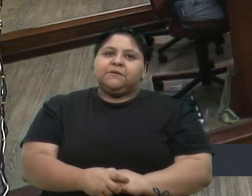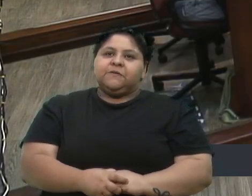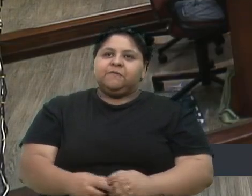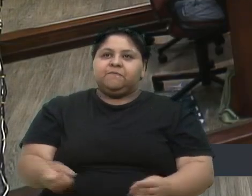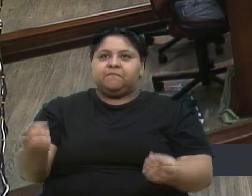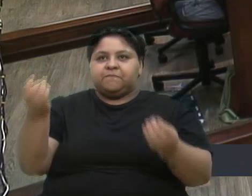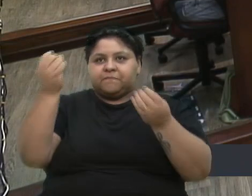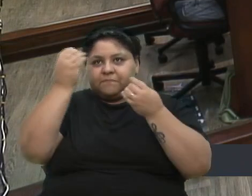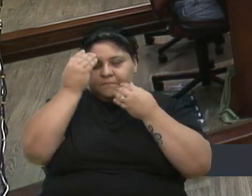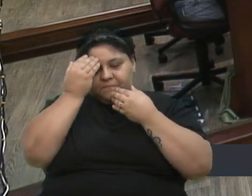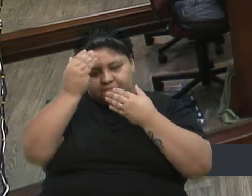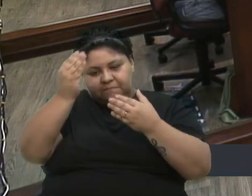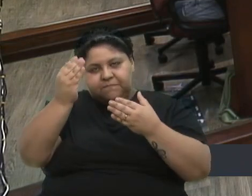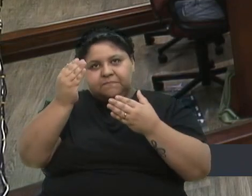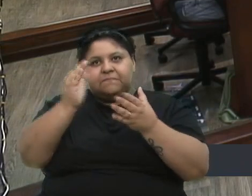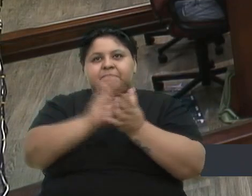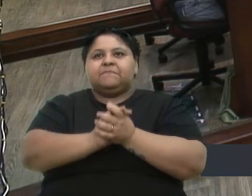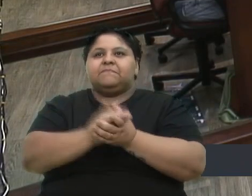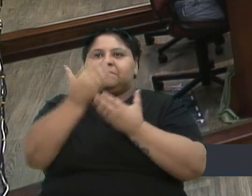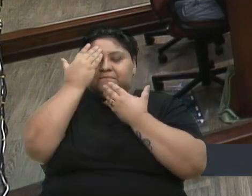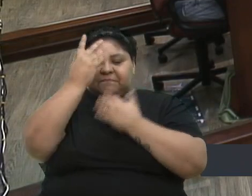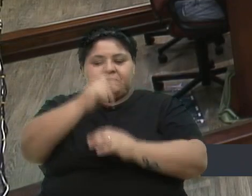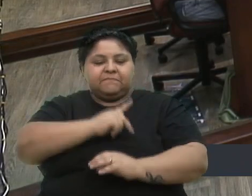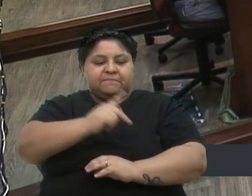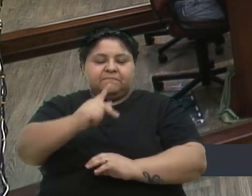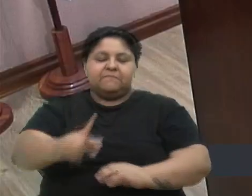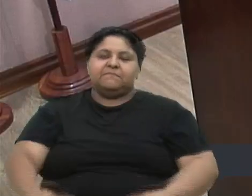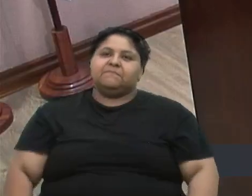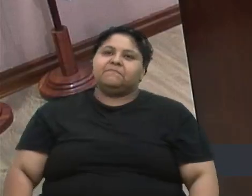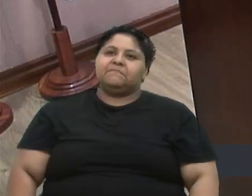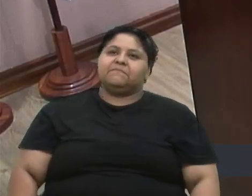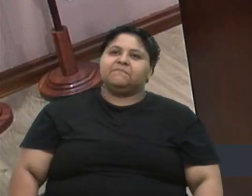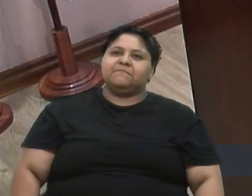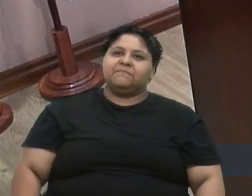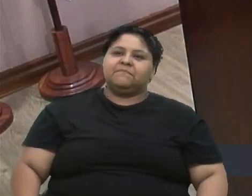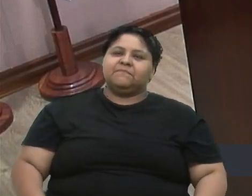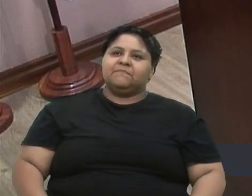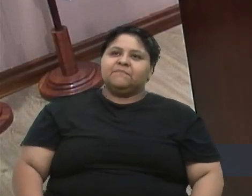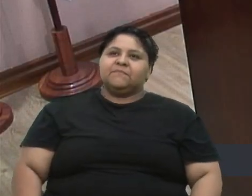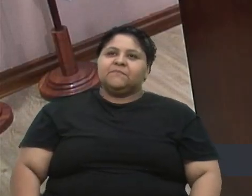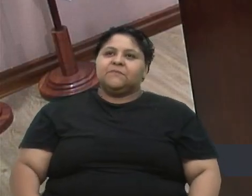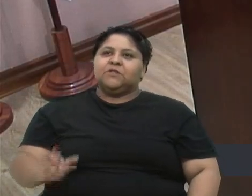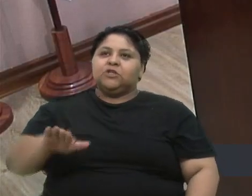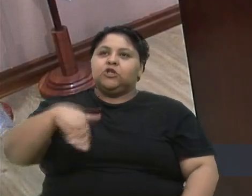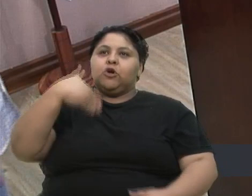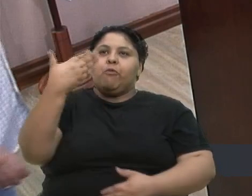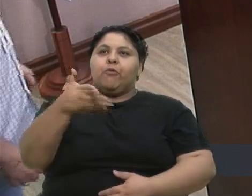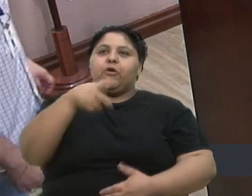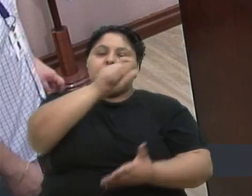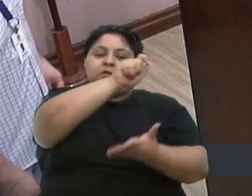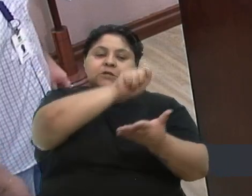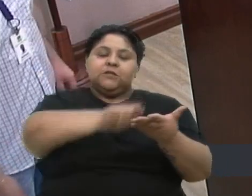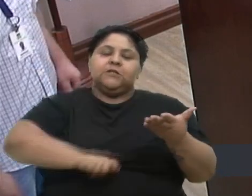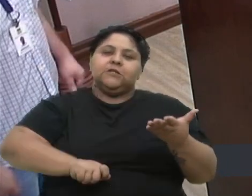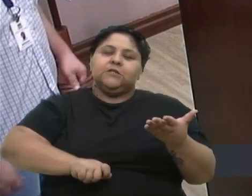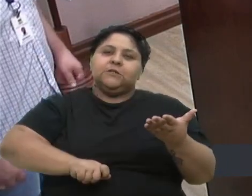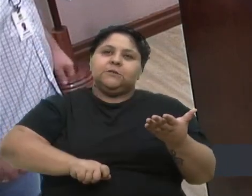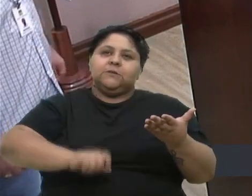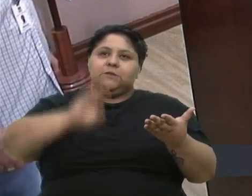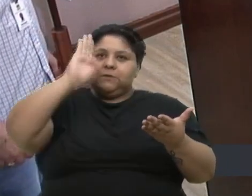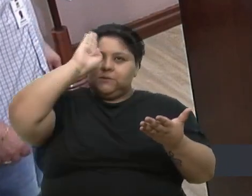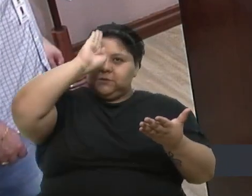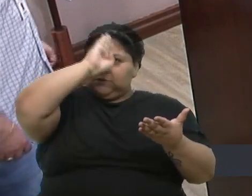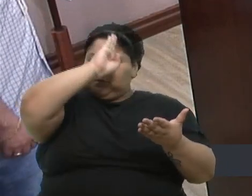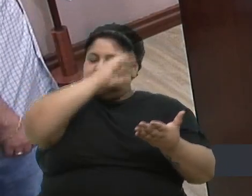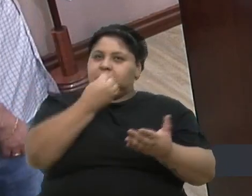Obrigado, colegas Lucadinho. Muito obrigado, senhor presidente. Obrigado, vereador Camilles. Próximo inscrito, com a palavra, o vereador Bressan. Bom